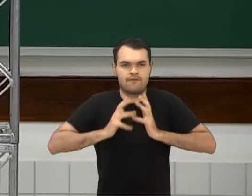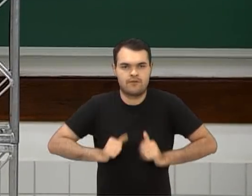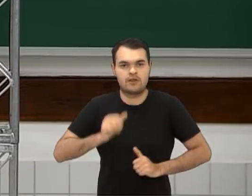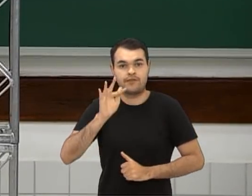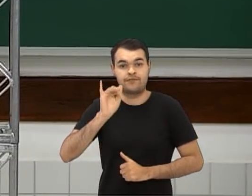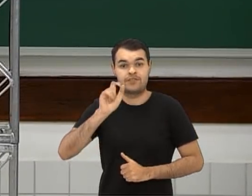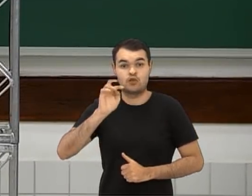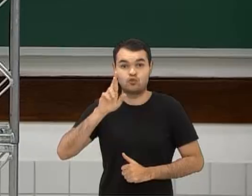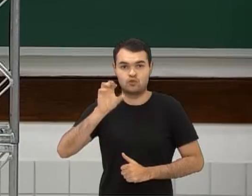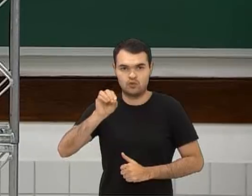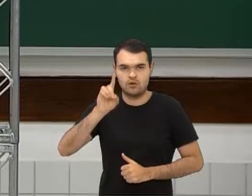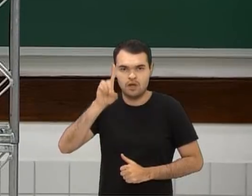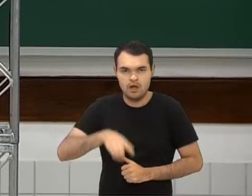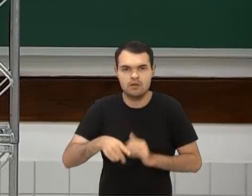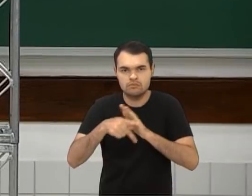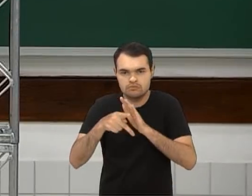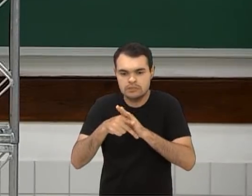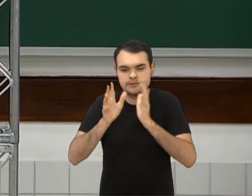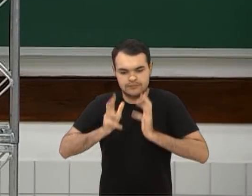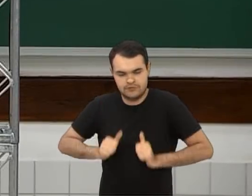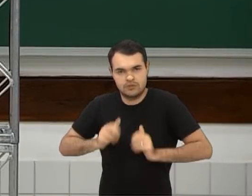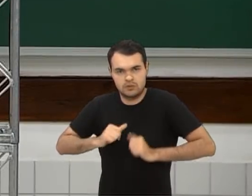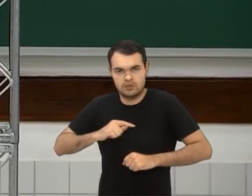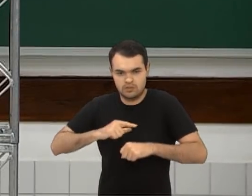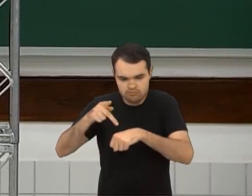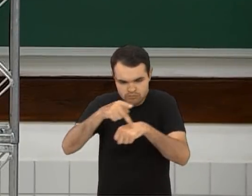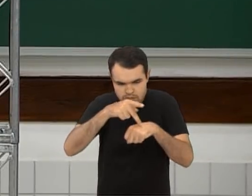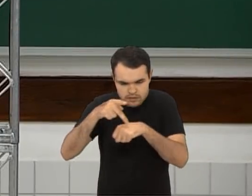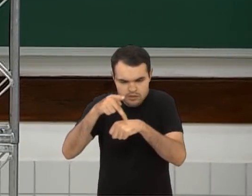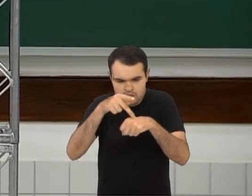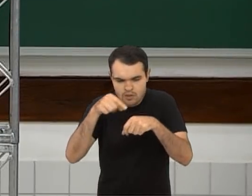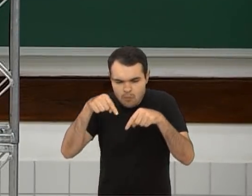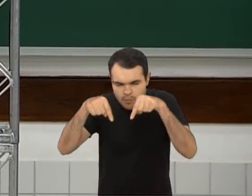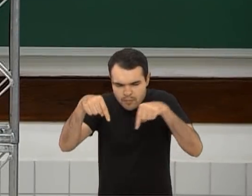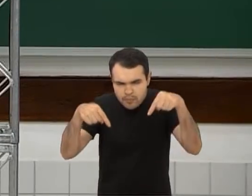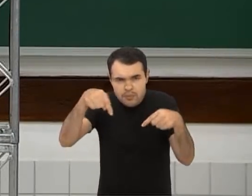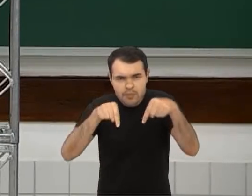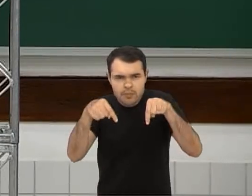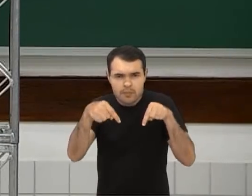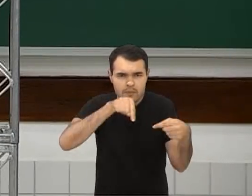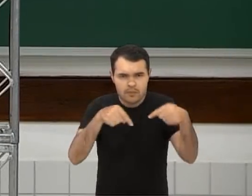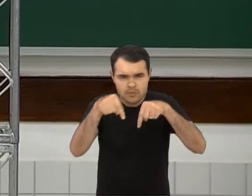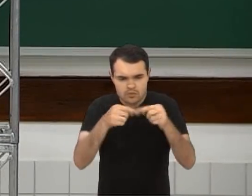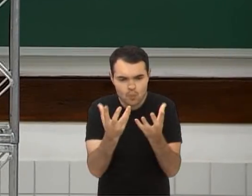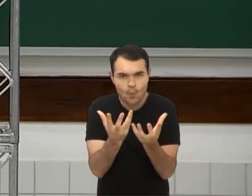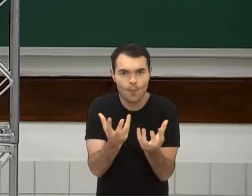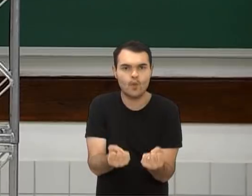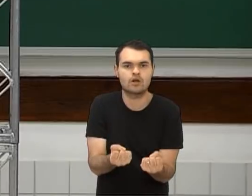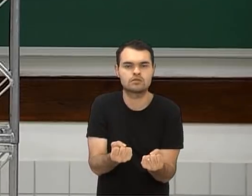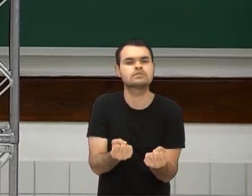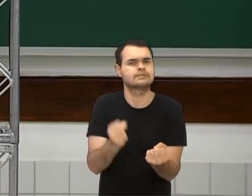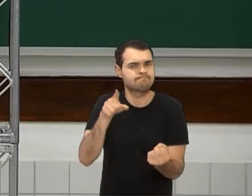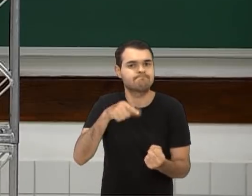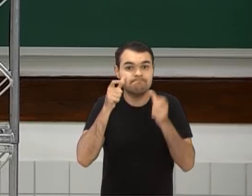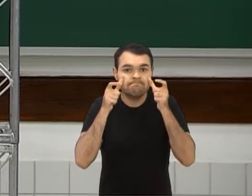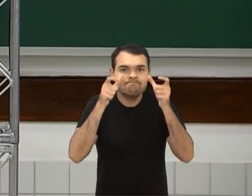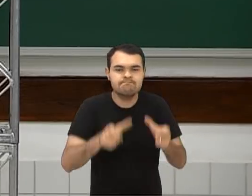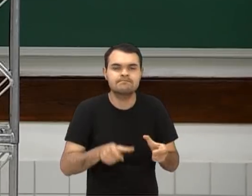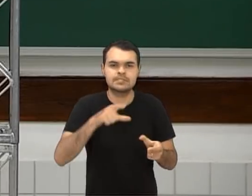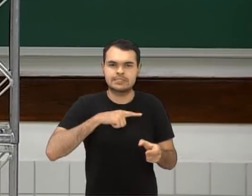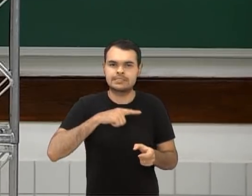uma substância porosa, ele forma uma rocha extremamente porosa, cheia de buraquinhos no meio, ela é interessantíssima para